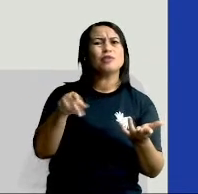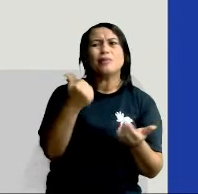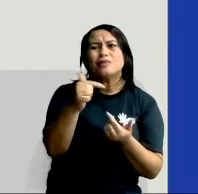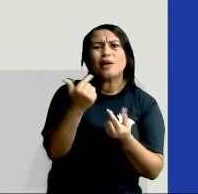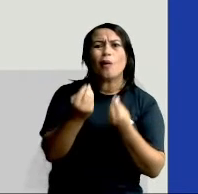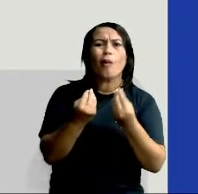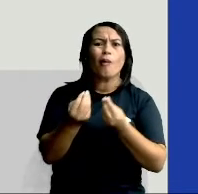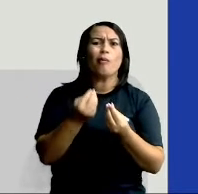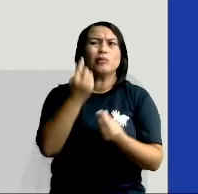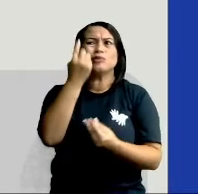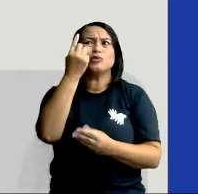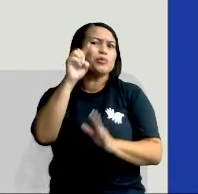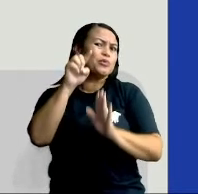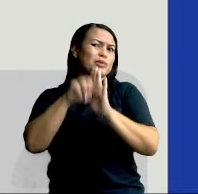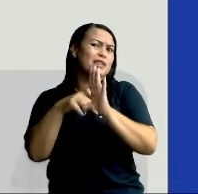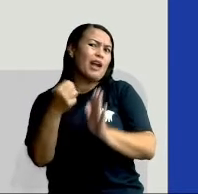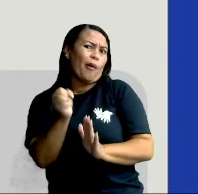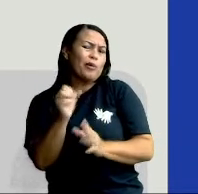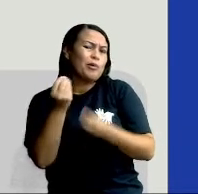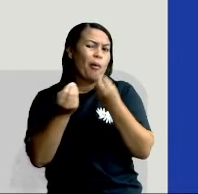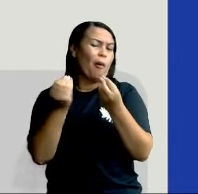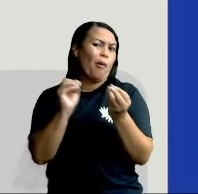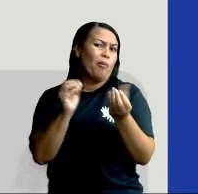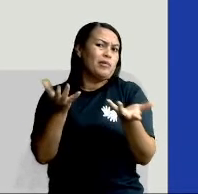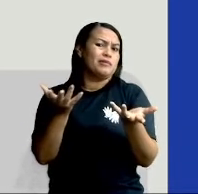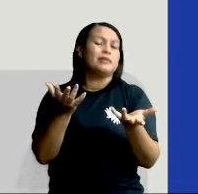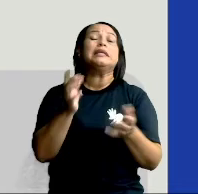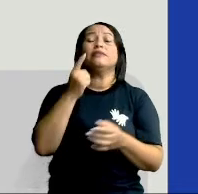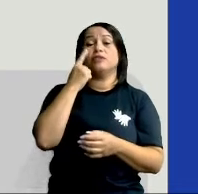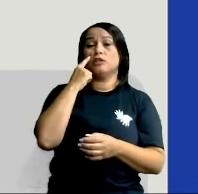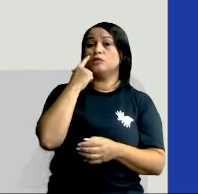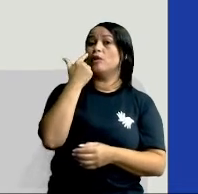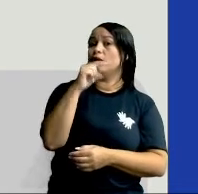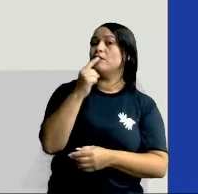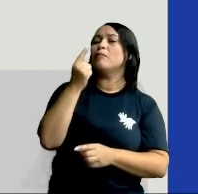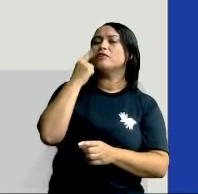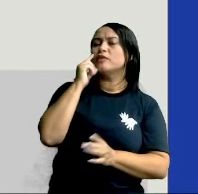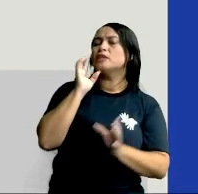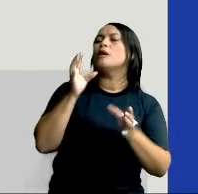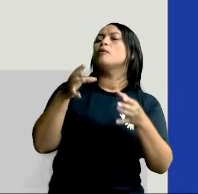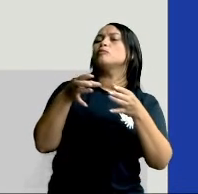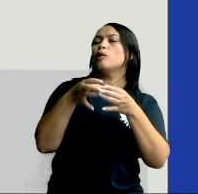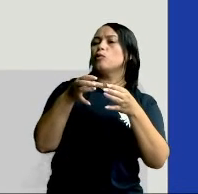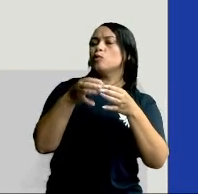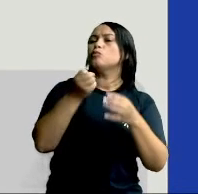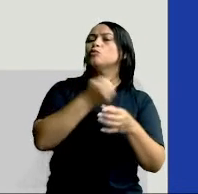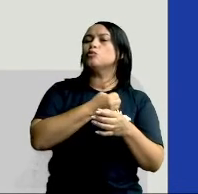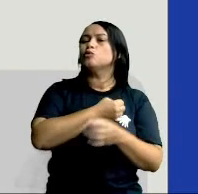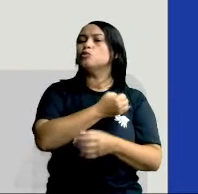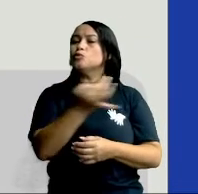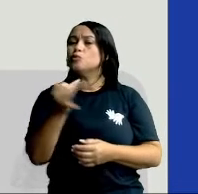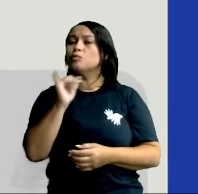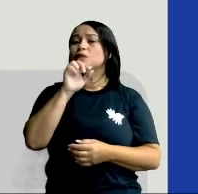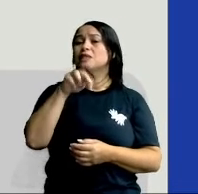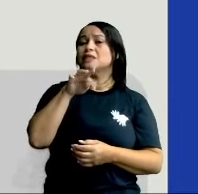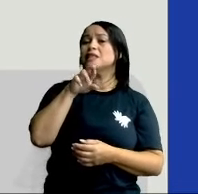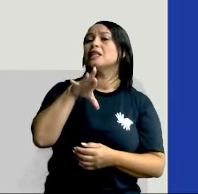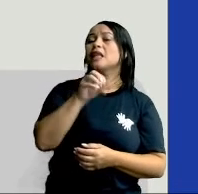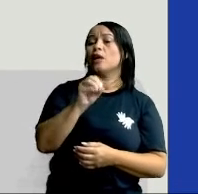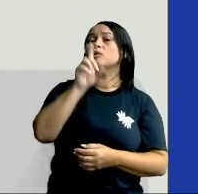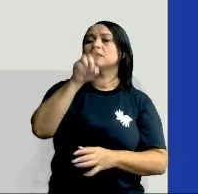tem como subtrair. No conjunto dos números naturais, não. Mas lá no conjunto dos números inteiros, que é um conjunto dos